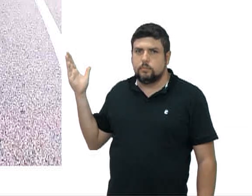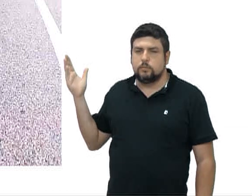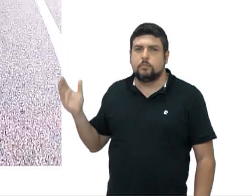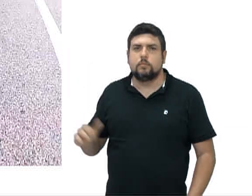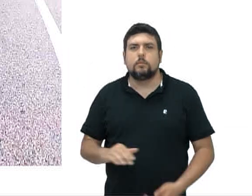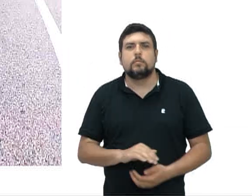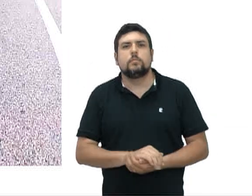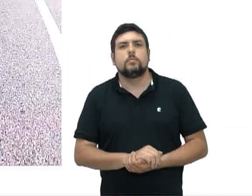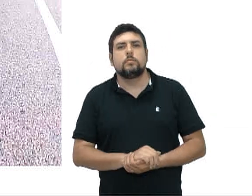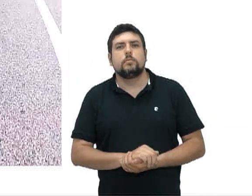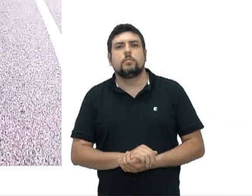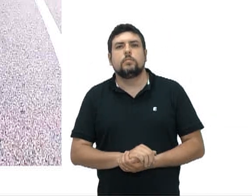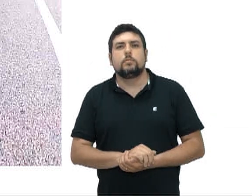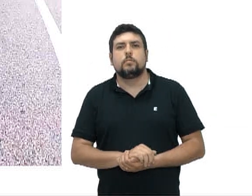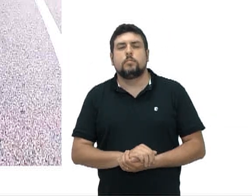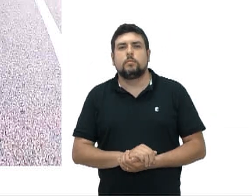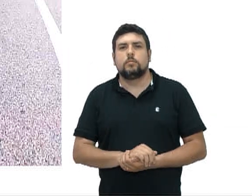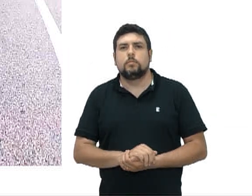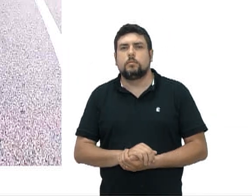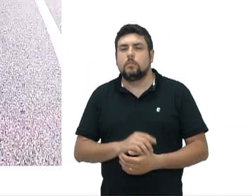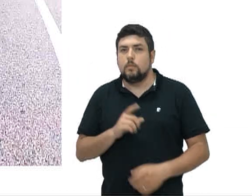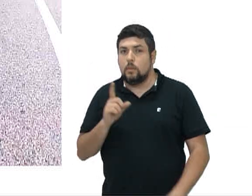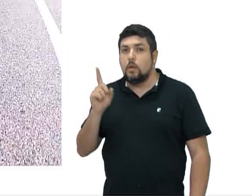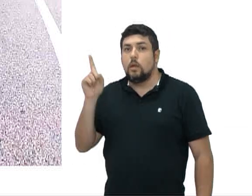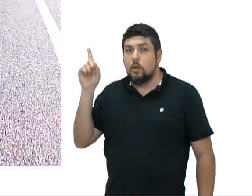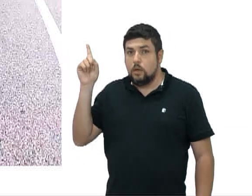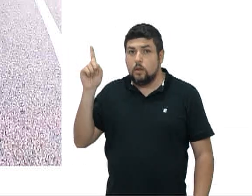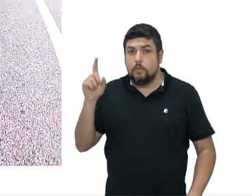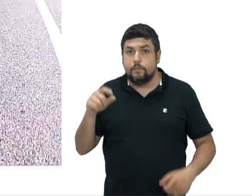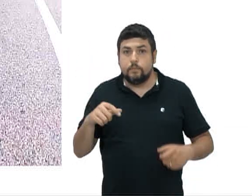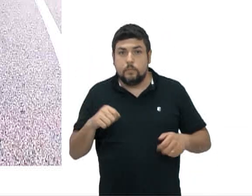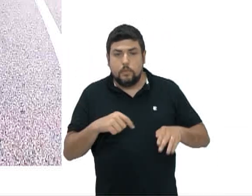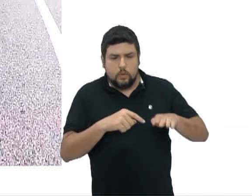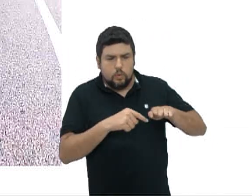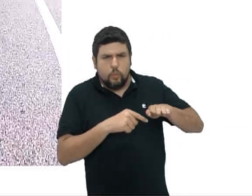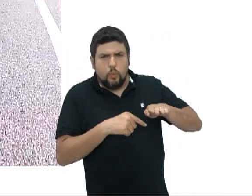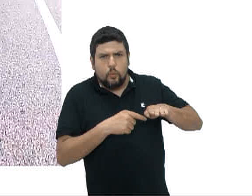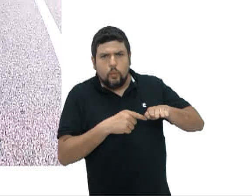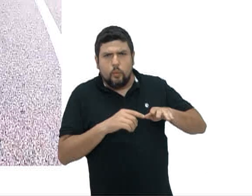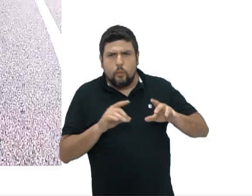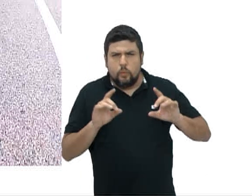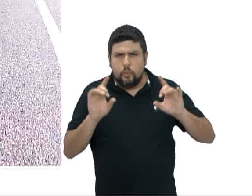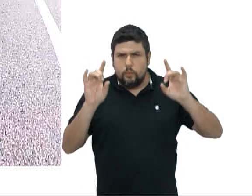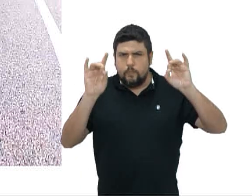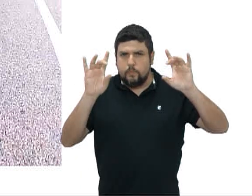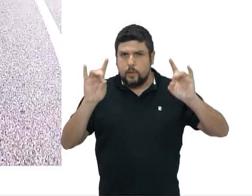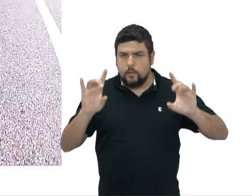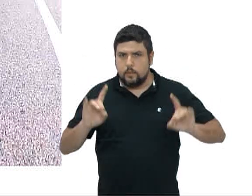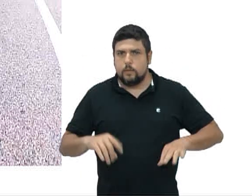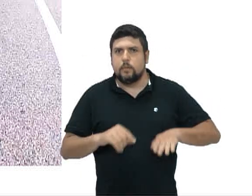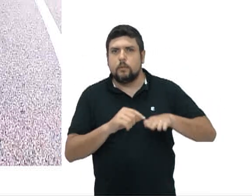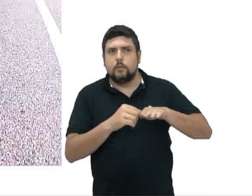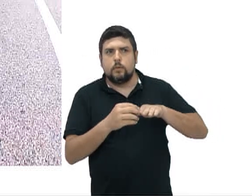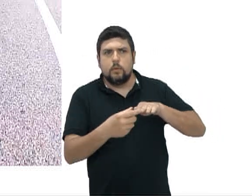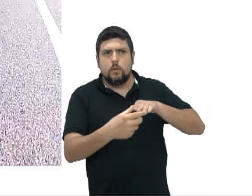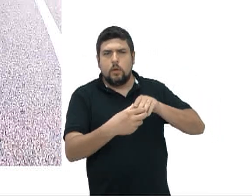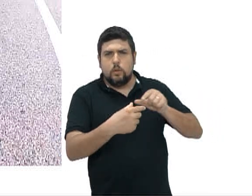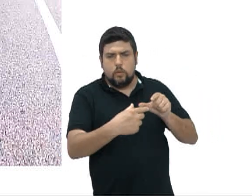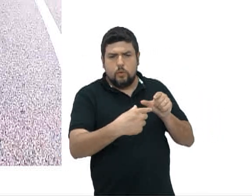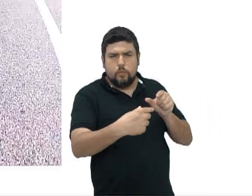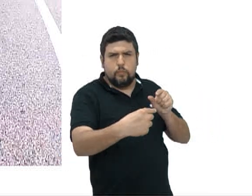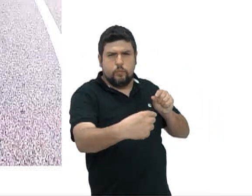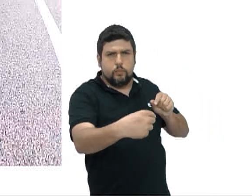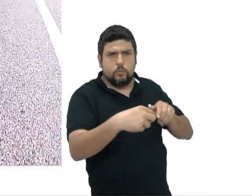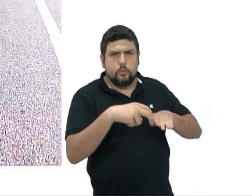já é uma modalidade bem específica, porque você já tem que ter um skate, que nesse caso é um longboard. E a descida ocorre